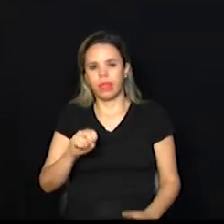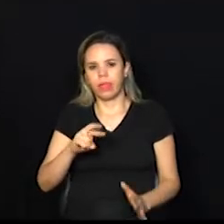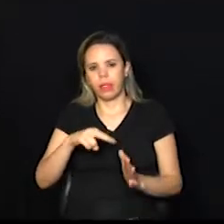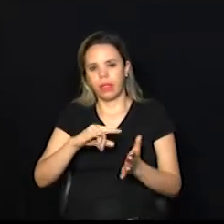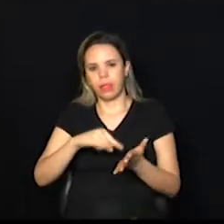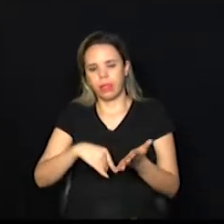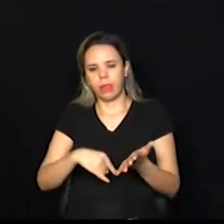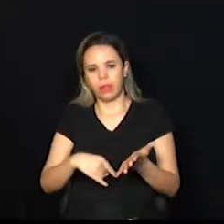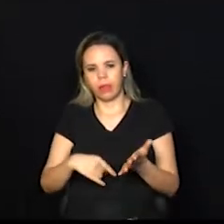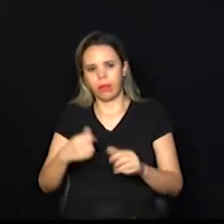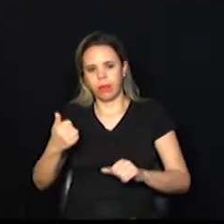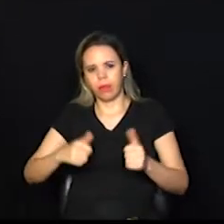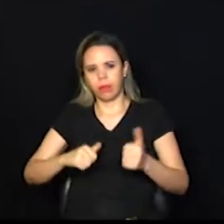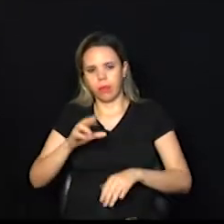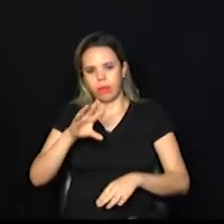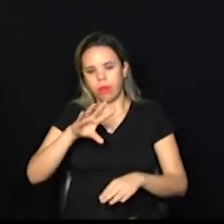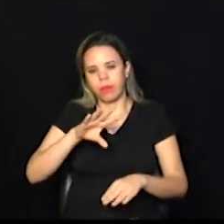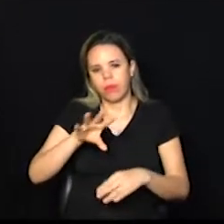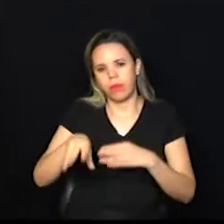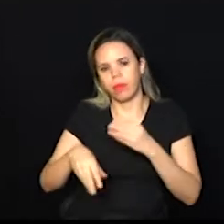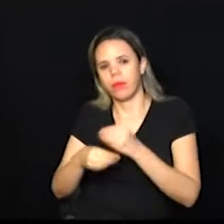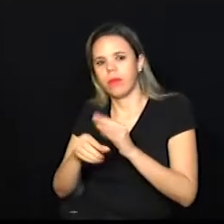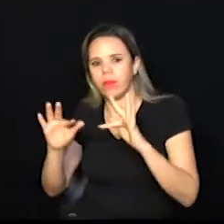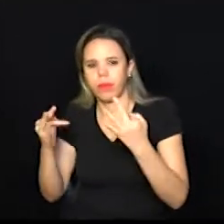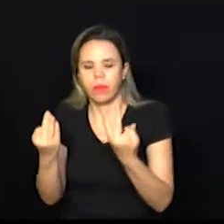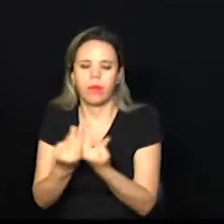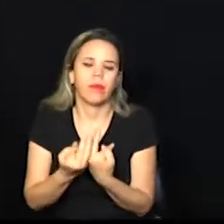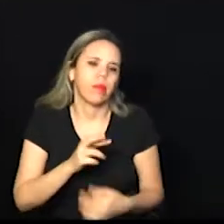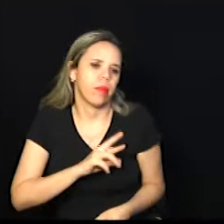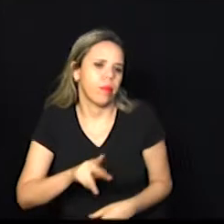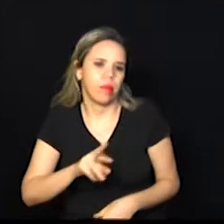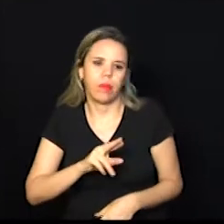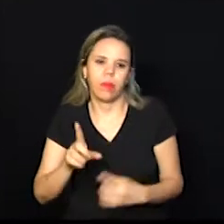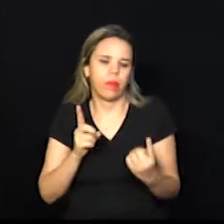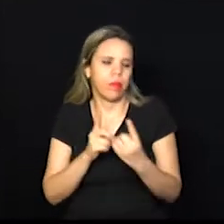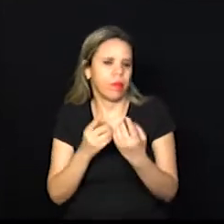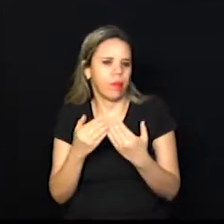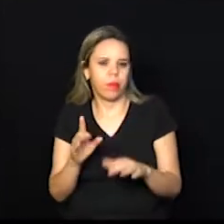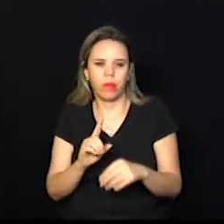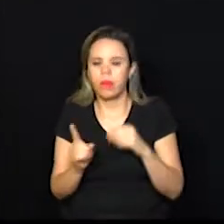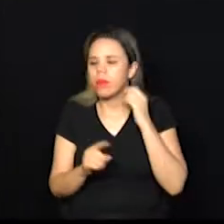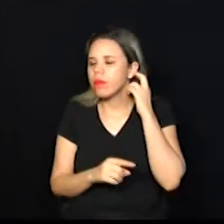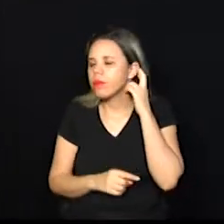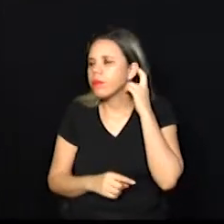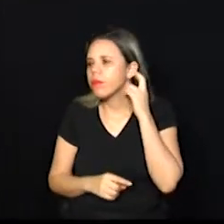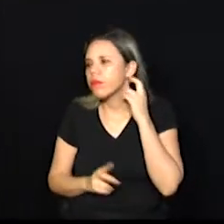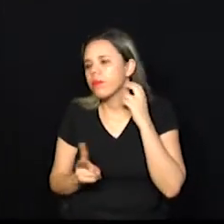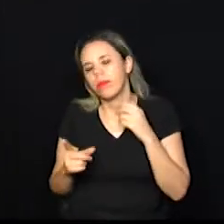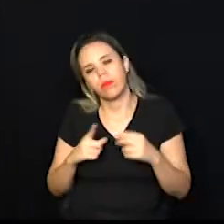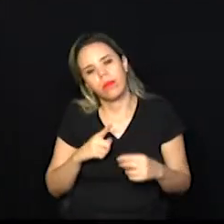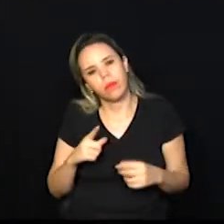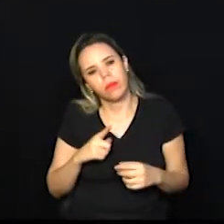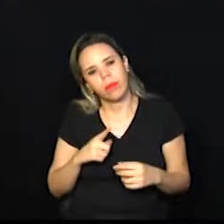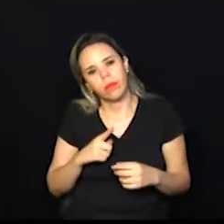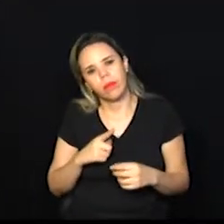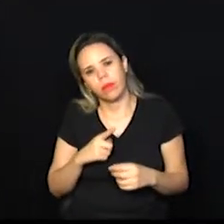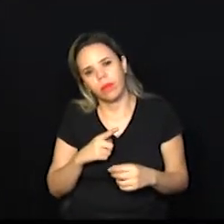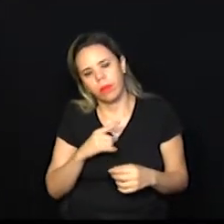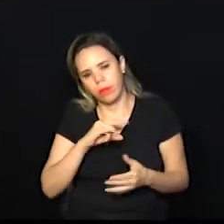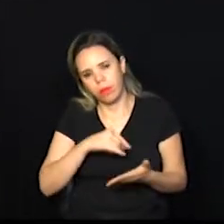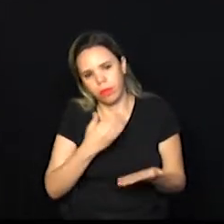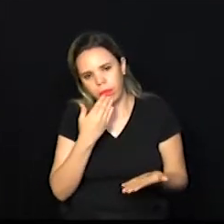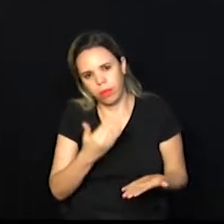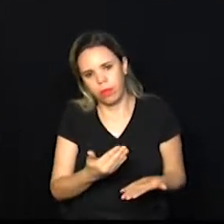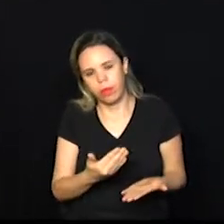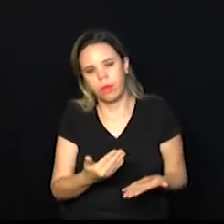demanda e realiza a inclusão da família. Tá? Então, ele não é um serviço de porta aberta, certo, Jô? Ele sempre é um serviço encaminhado. Esses são os